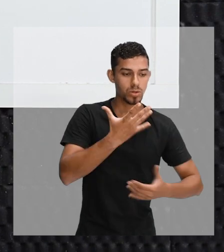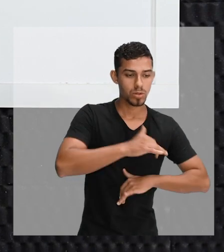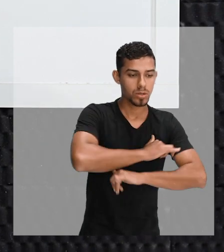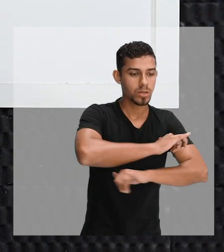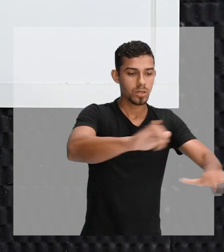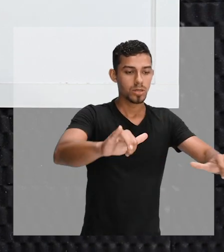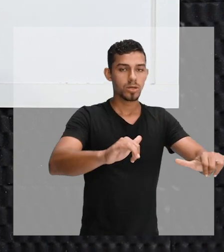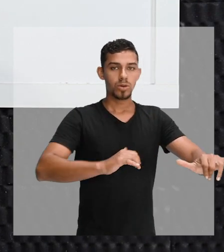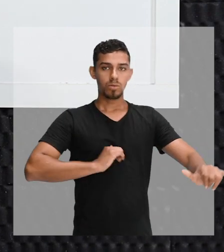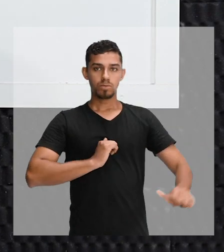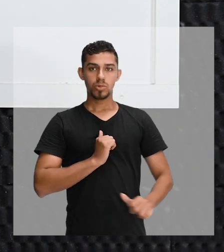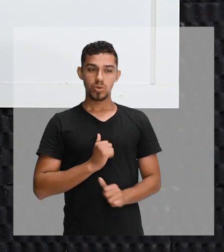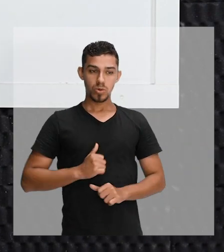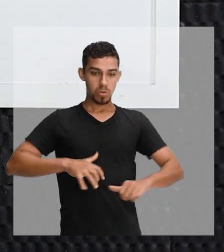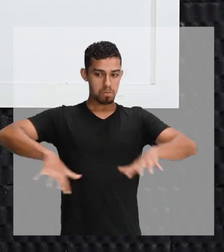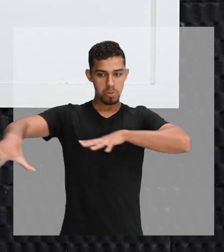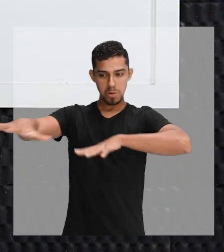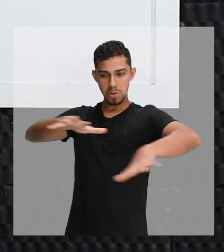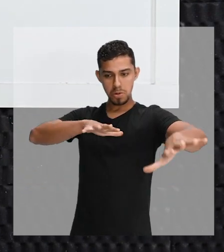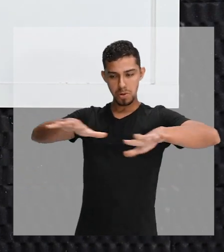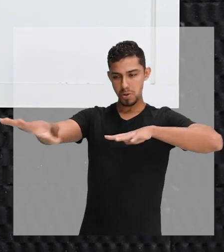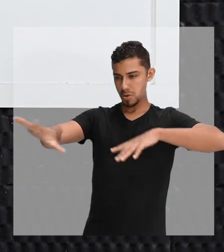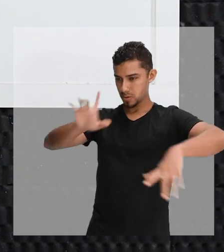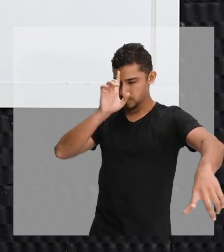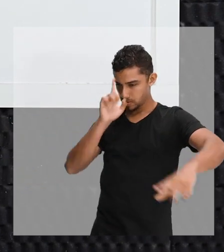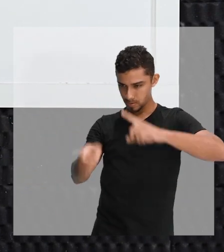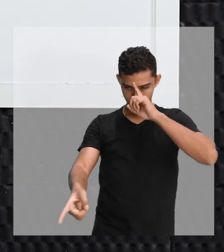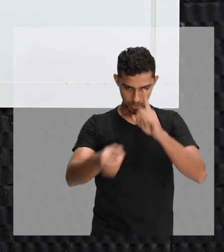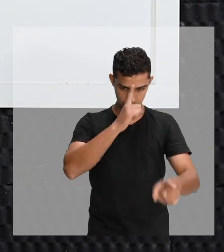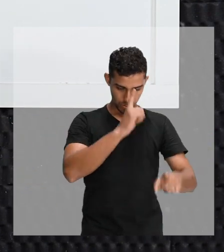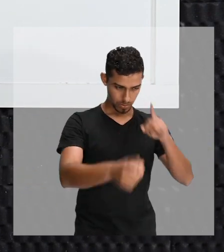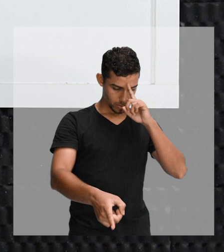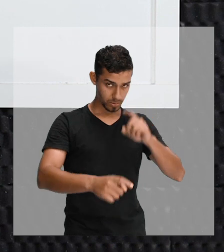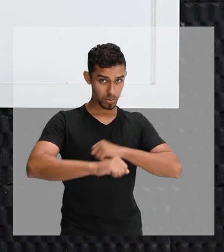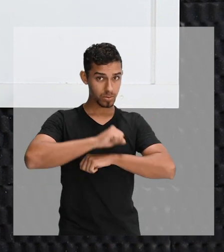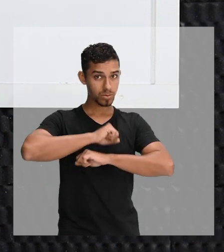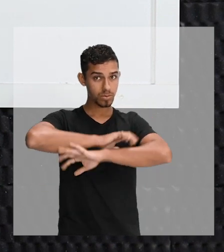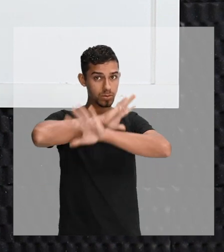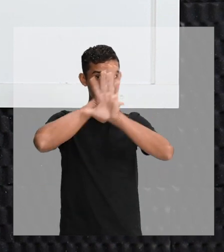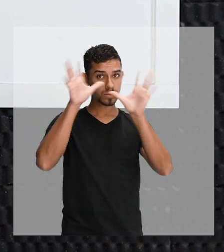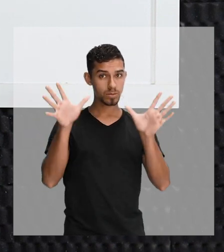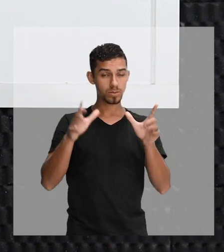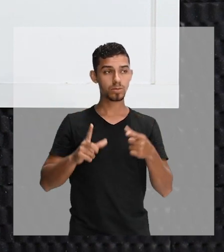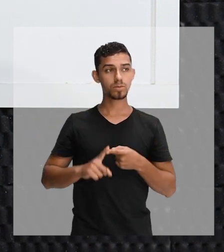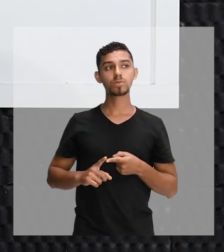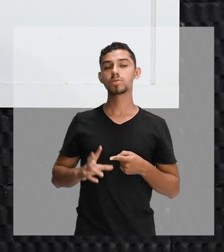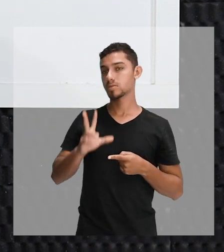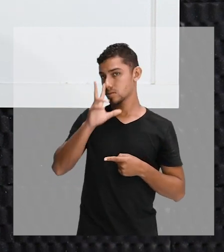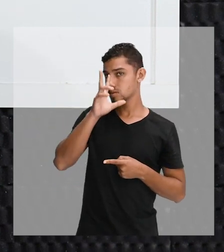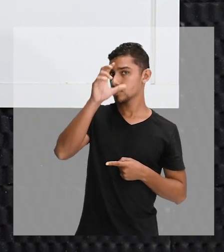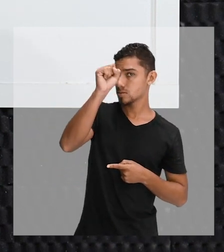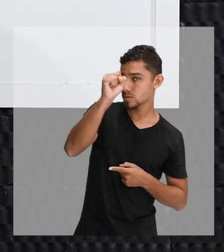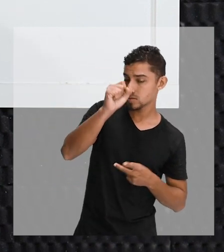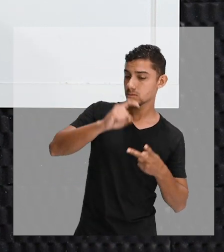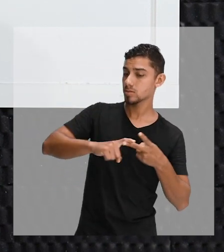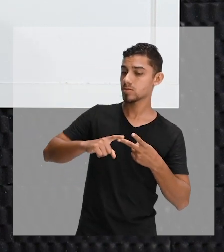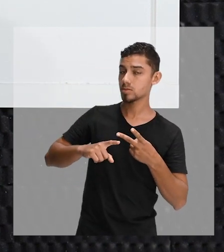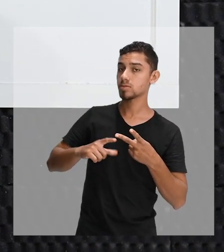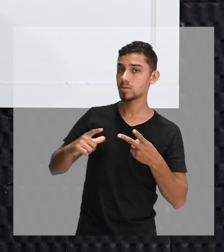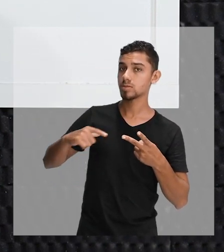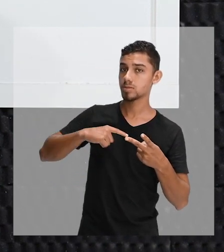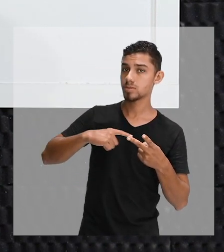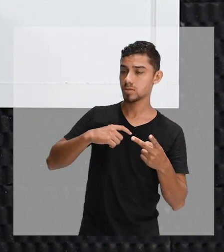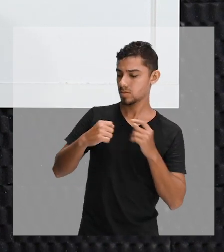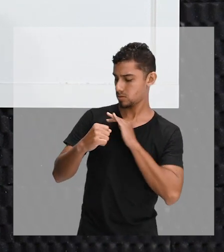quer, é quando você consegue movimentar aquilo que você quer, tá? Que fique bem claro, nós temos força, a força gera poder, porque